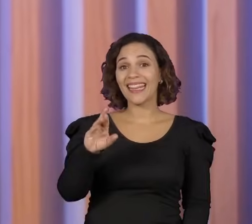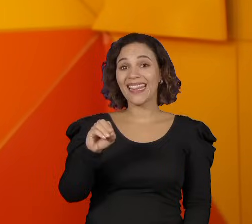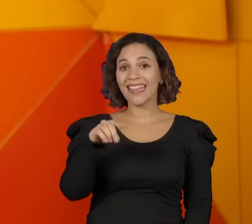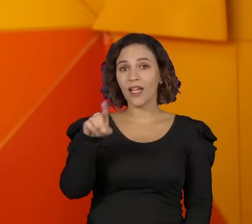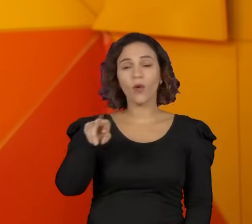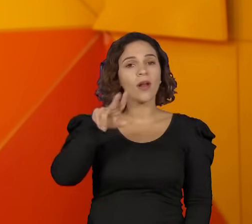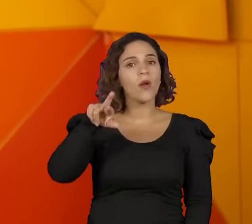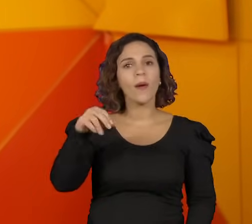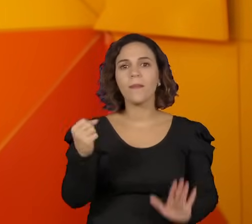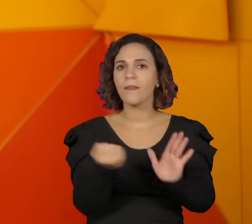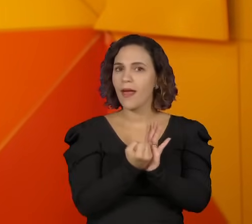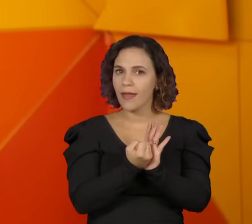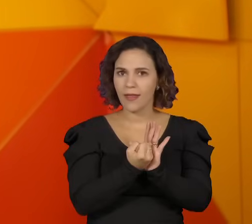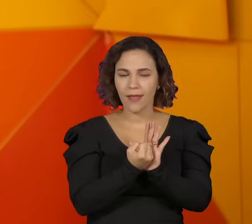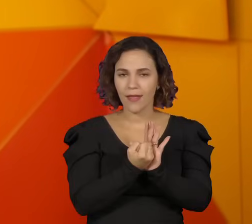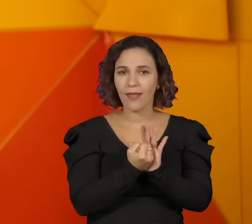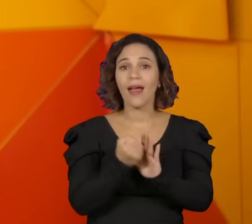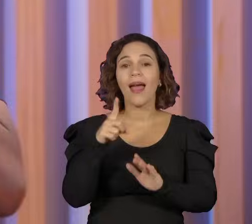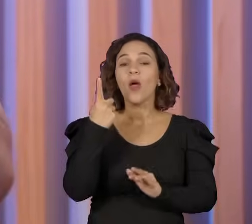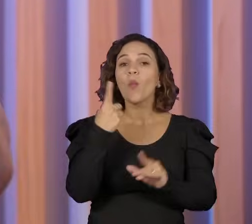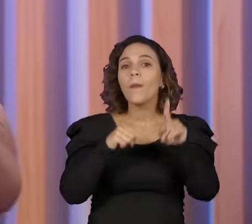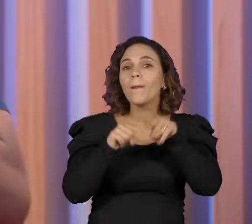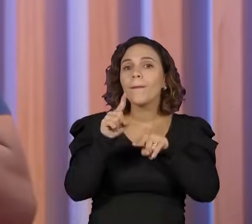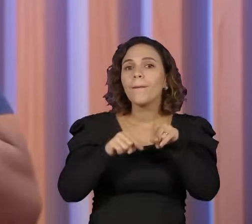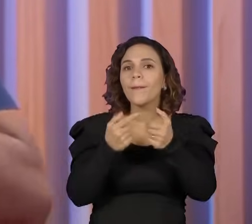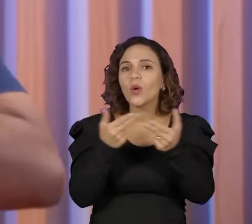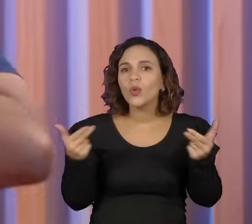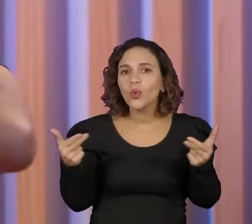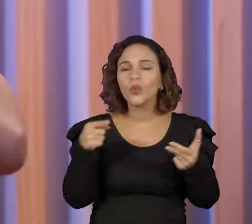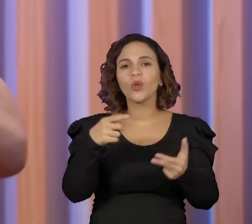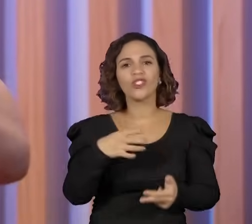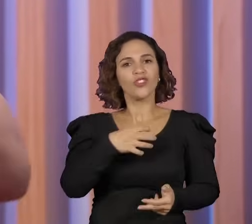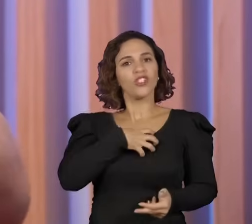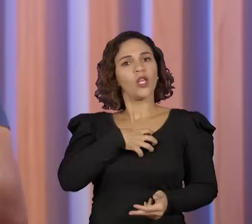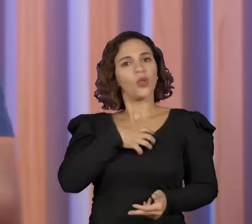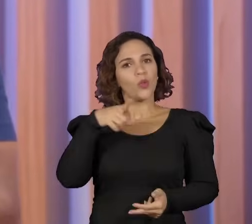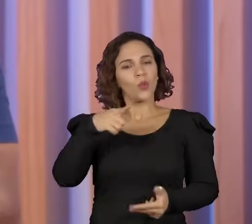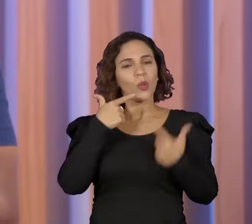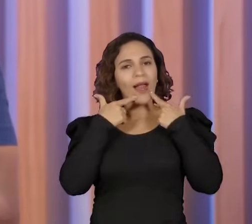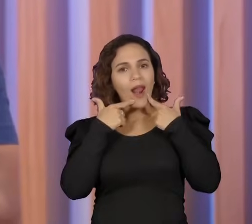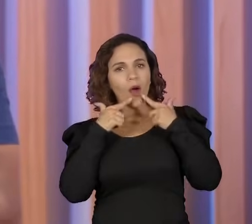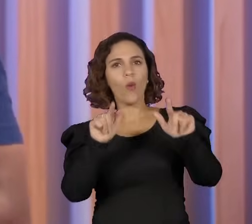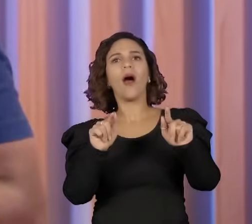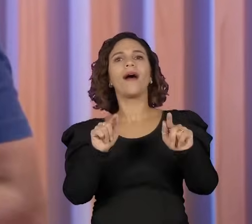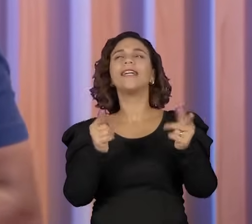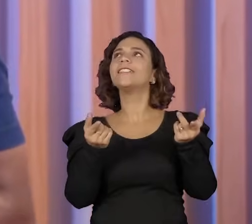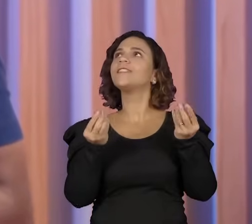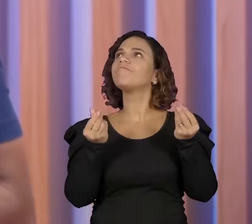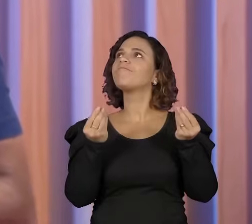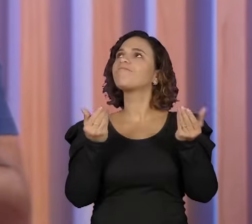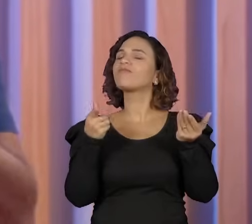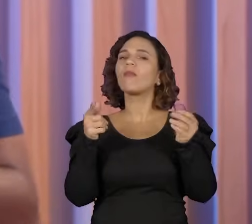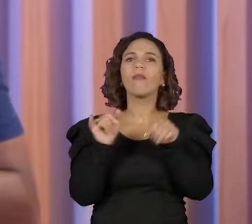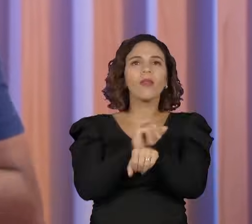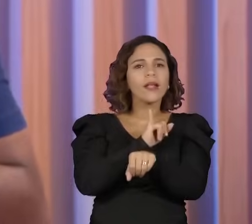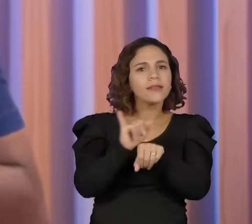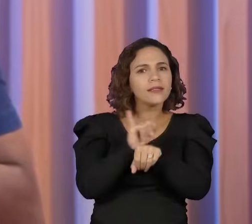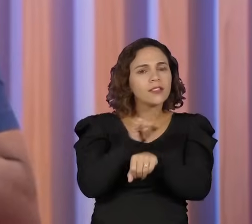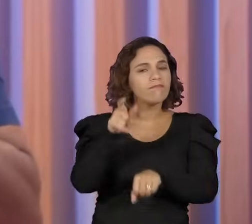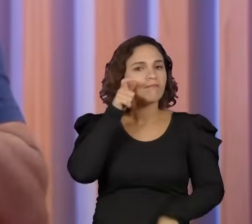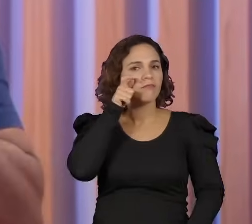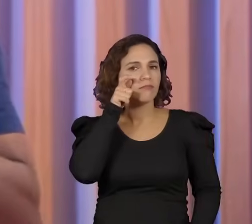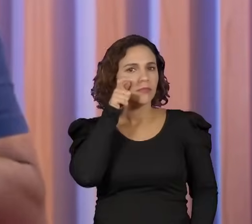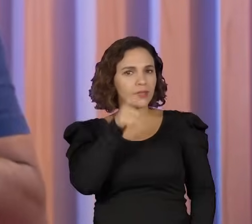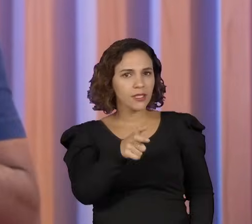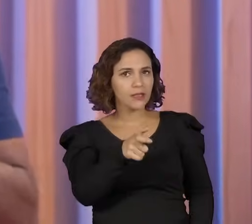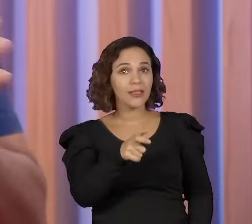marca. Tarô é um produto, é uma linguagem, é uma ferramenta muito